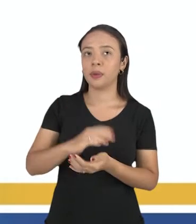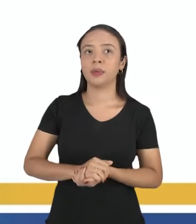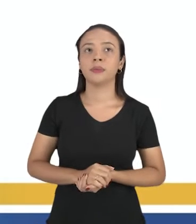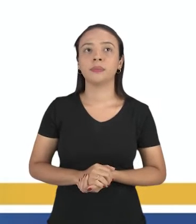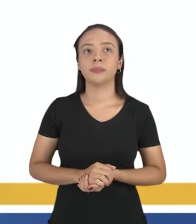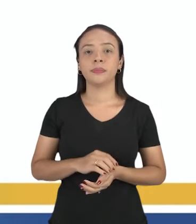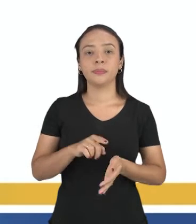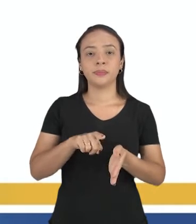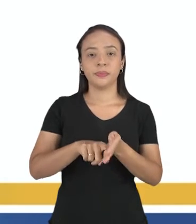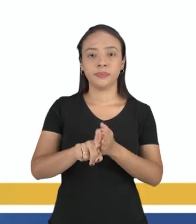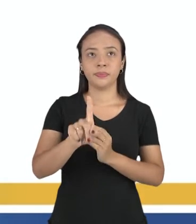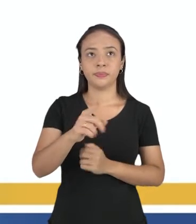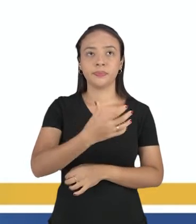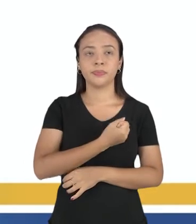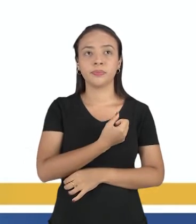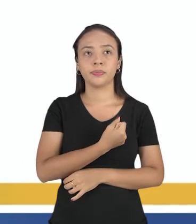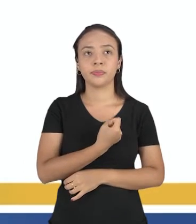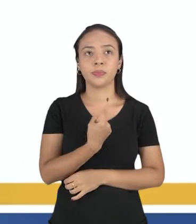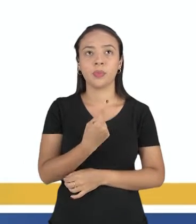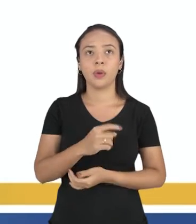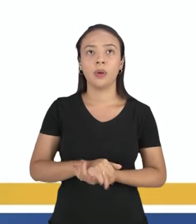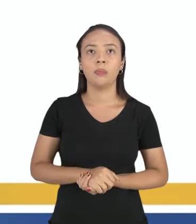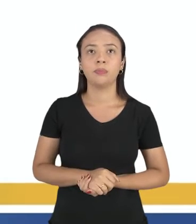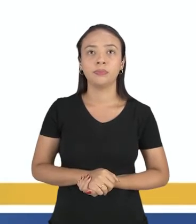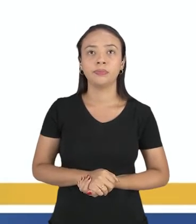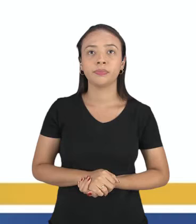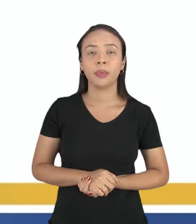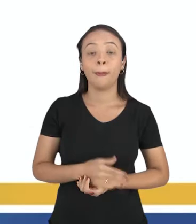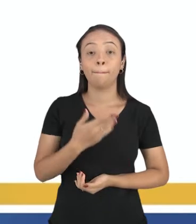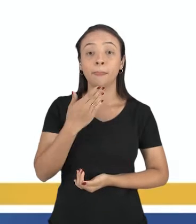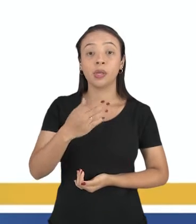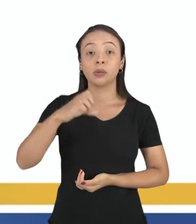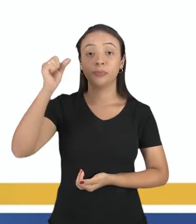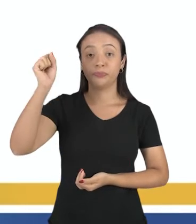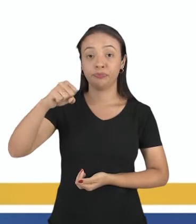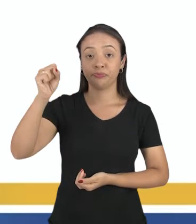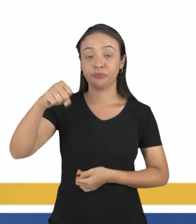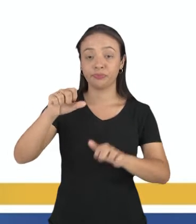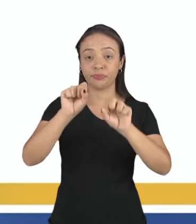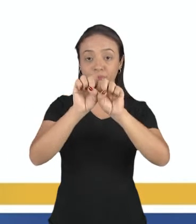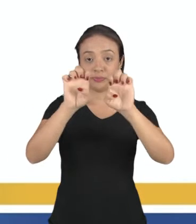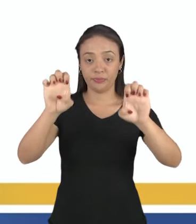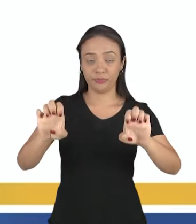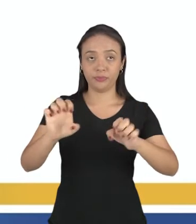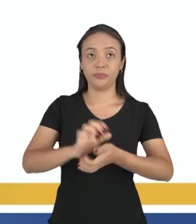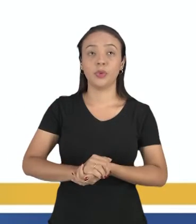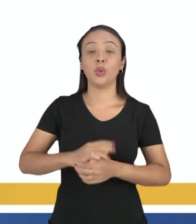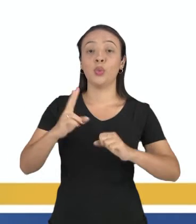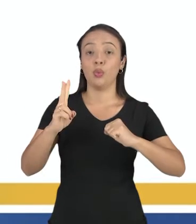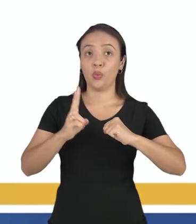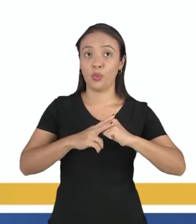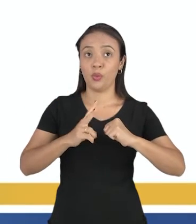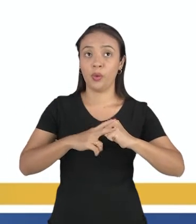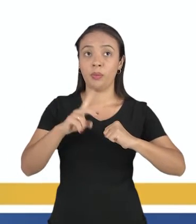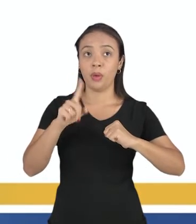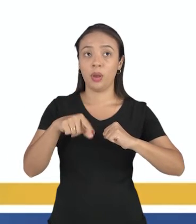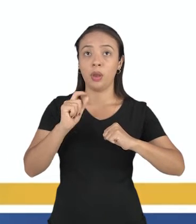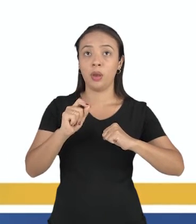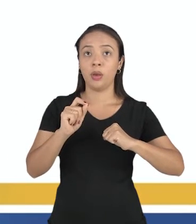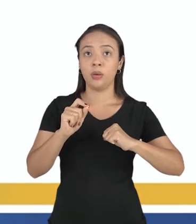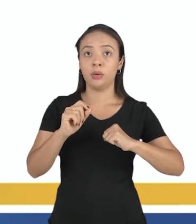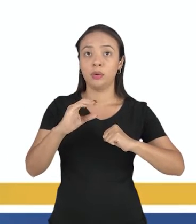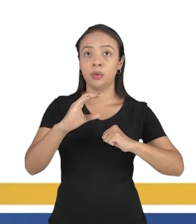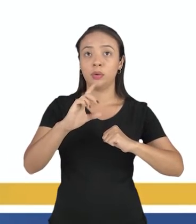Number one, a primeira está pedindo na forma afirmativa. Gente, o verbo é o verbo